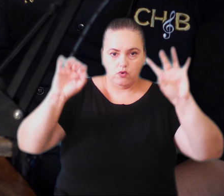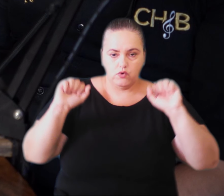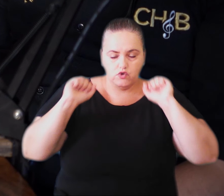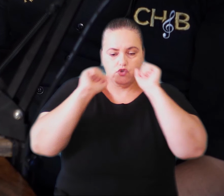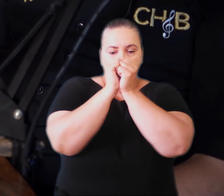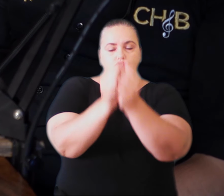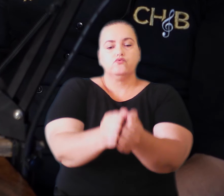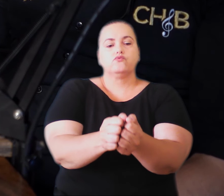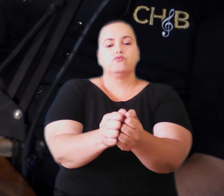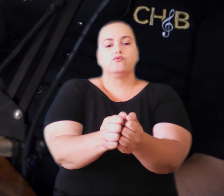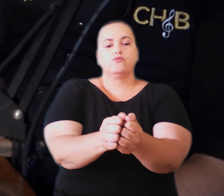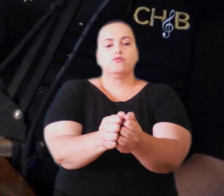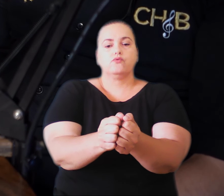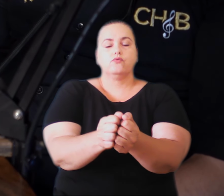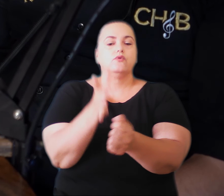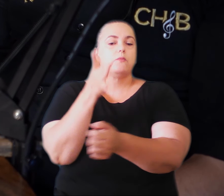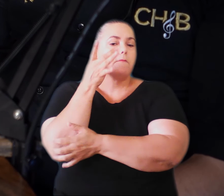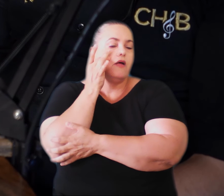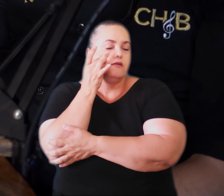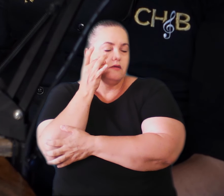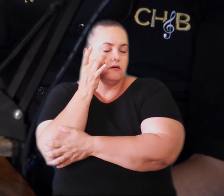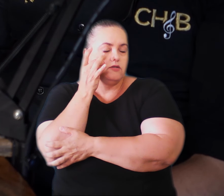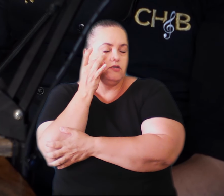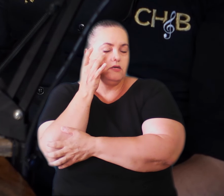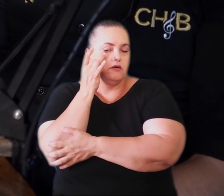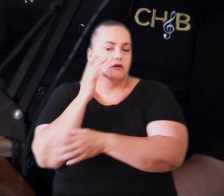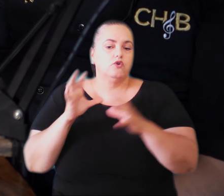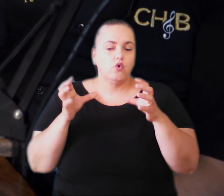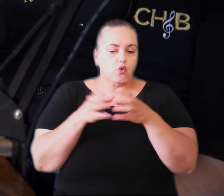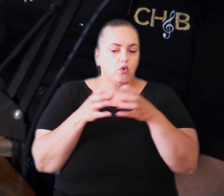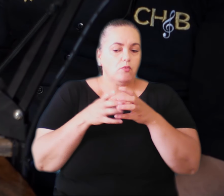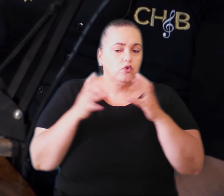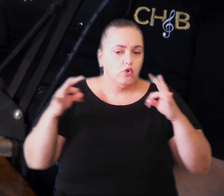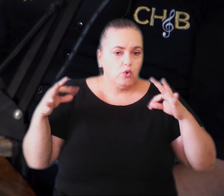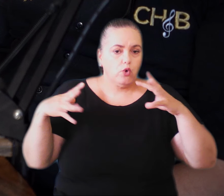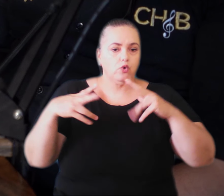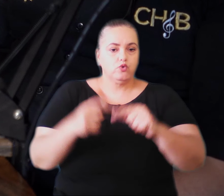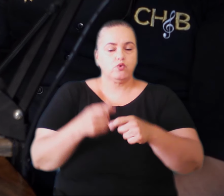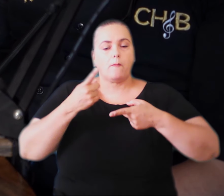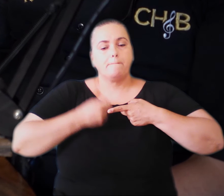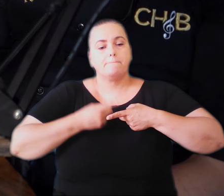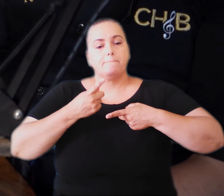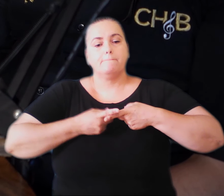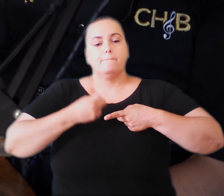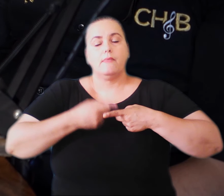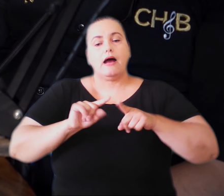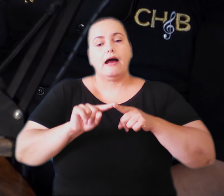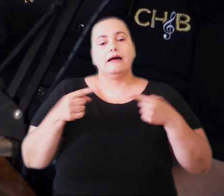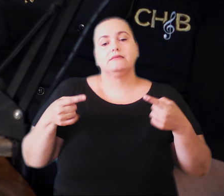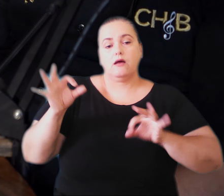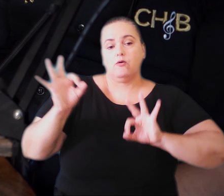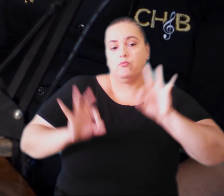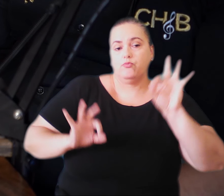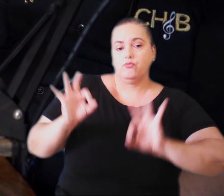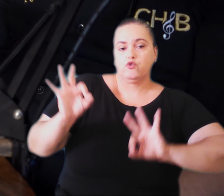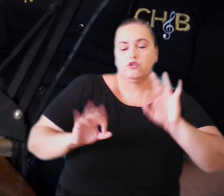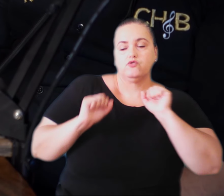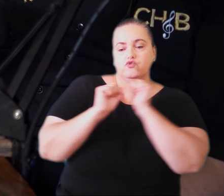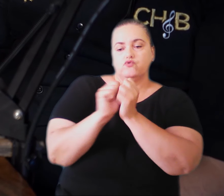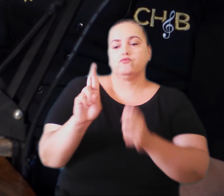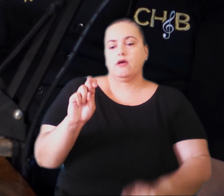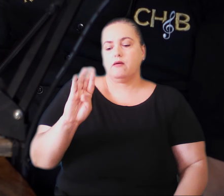junto. Quase todos. Né? Todos os grupos, né? Porque. Mas esse seria um projeto junto com o RBS, com o